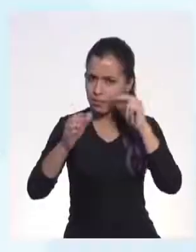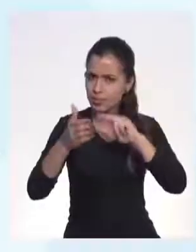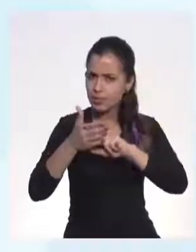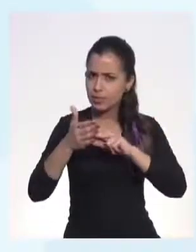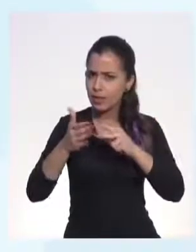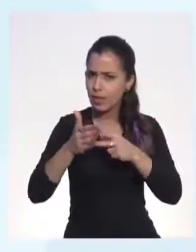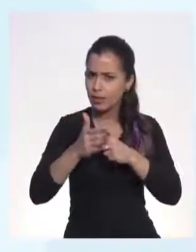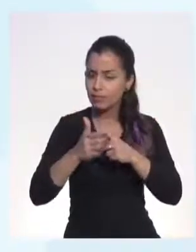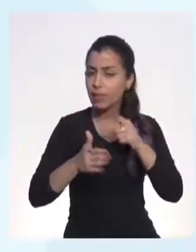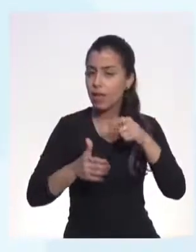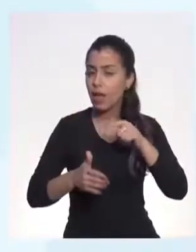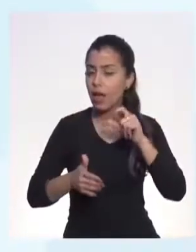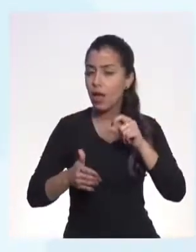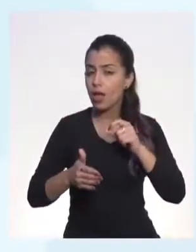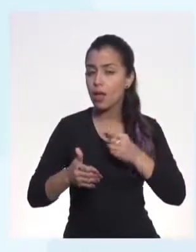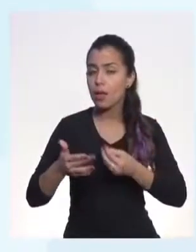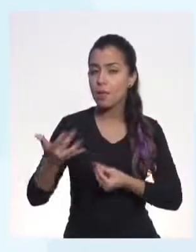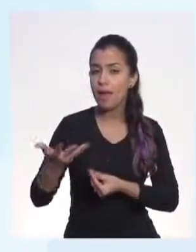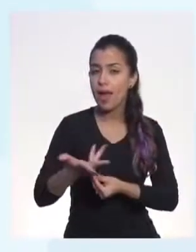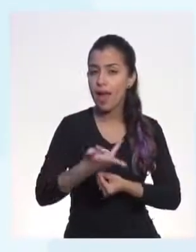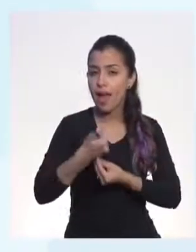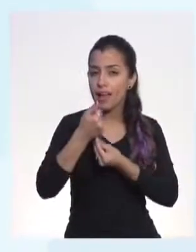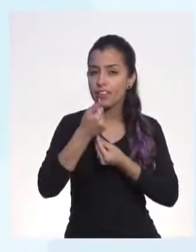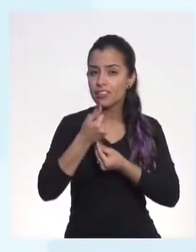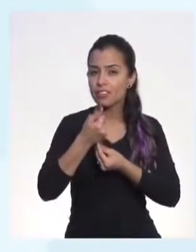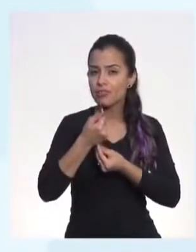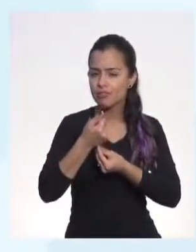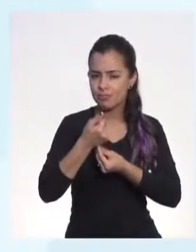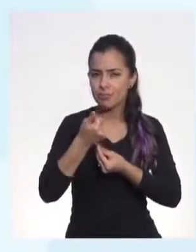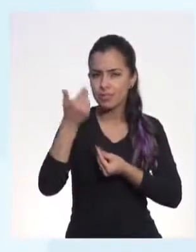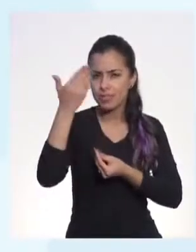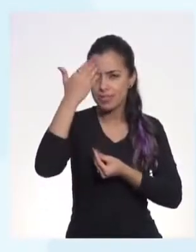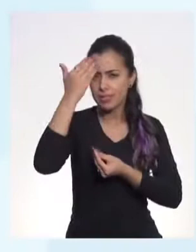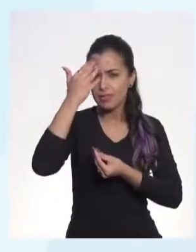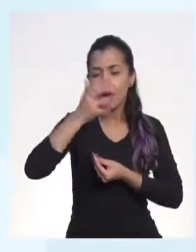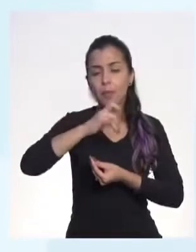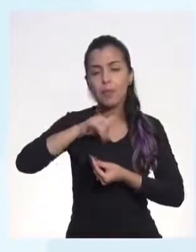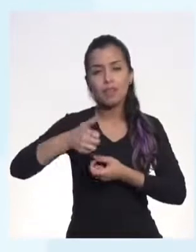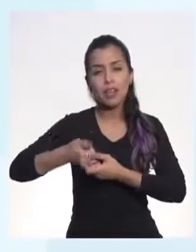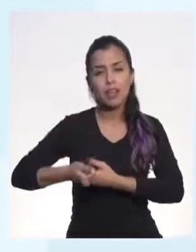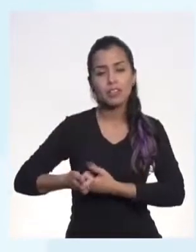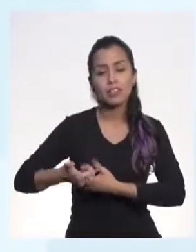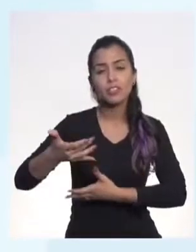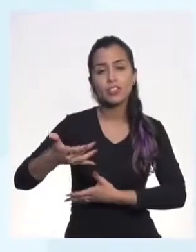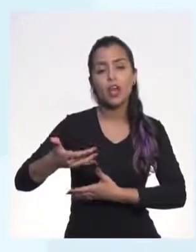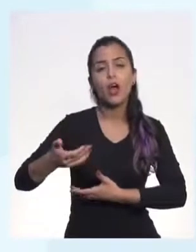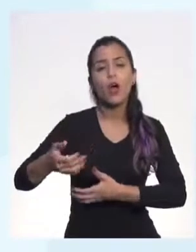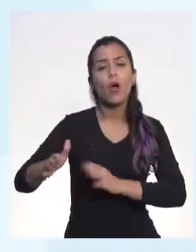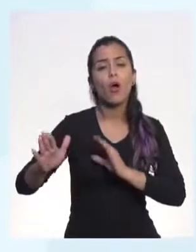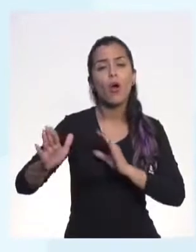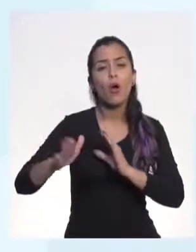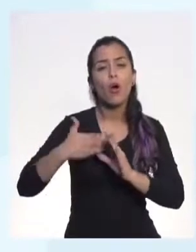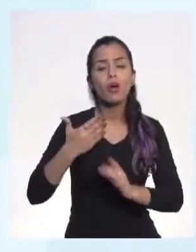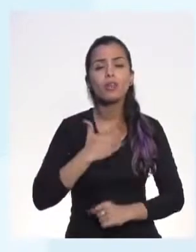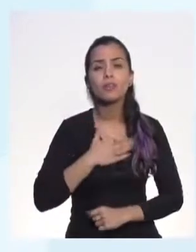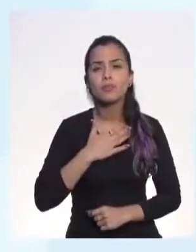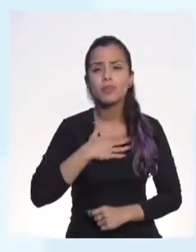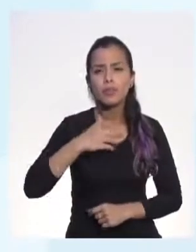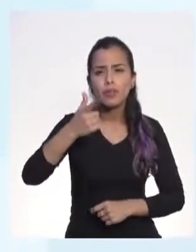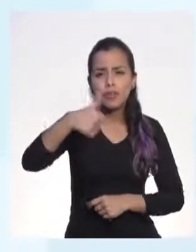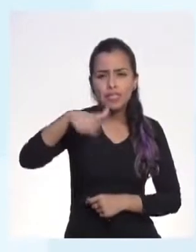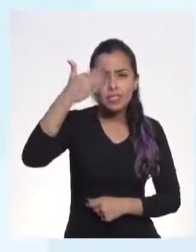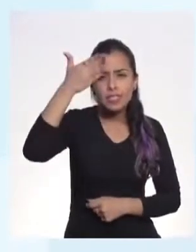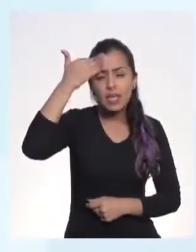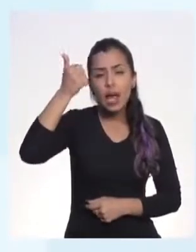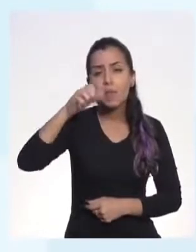xará uma obra de arte sabe o que é só eu vou aproveitar que a gente tá aqui no chat conta para mim vocês sabem o que